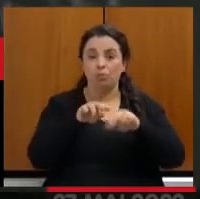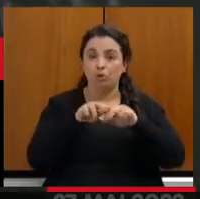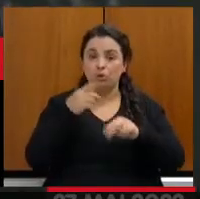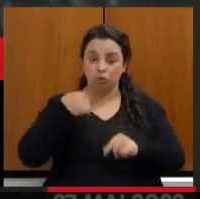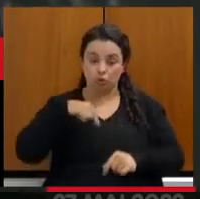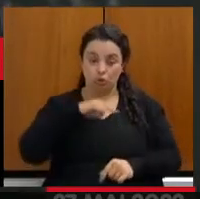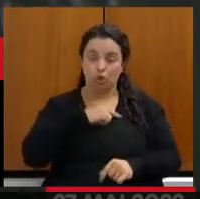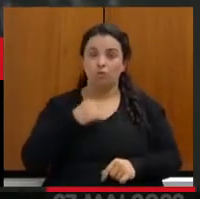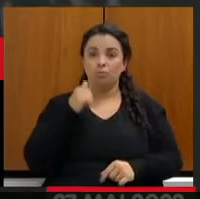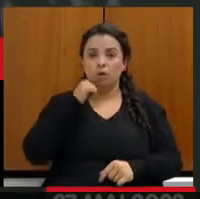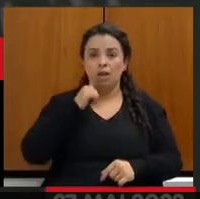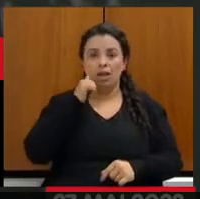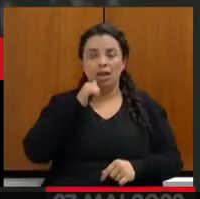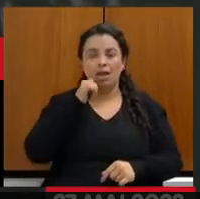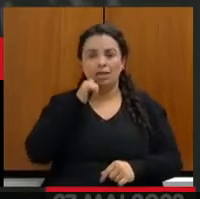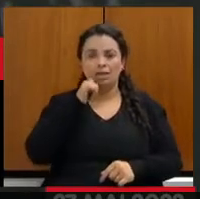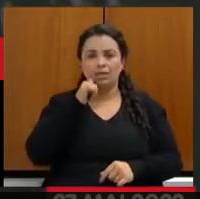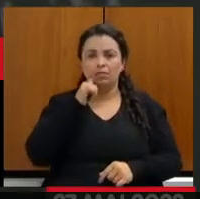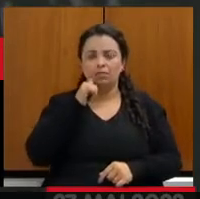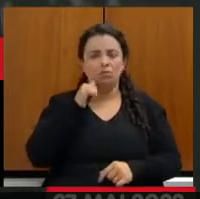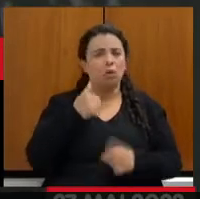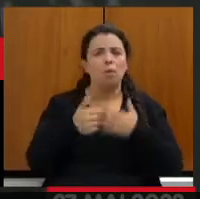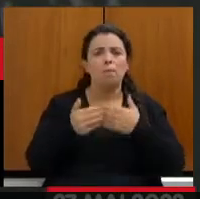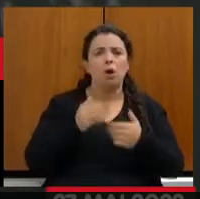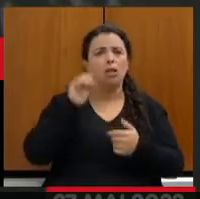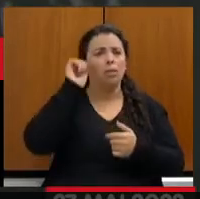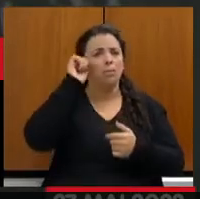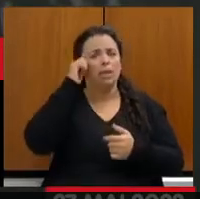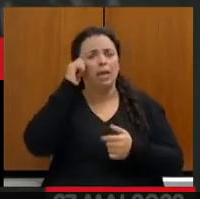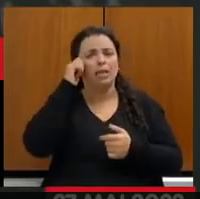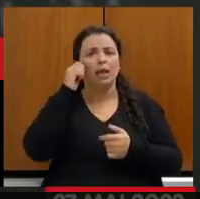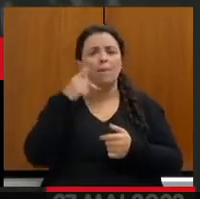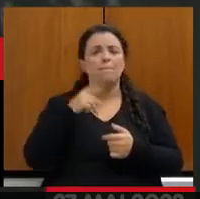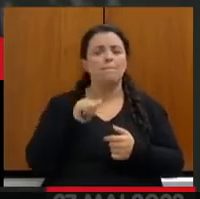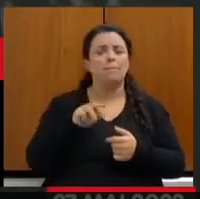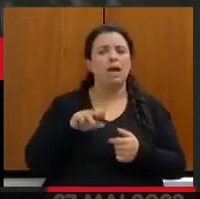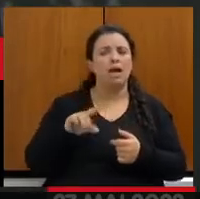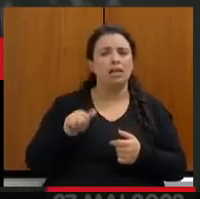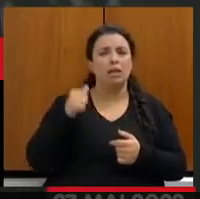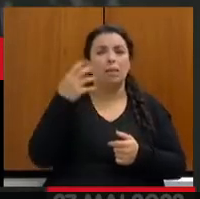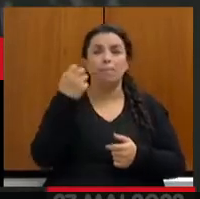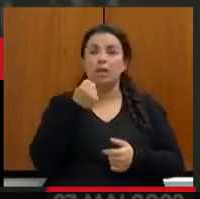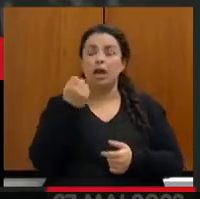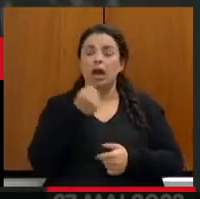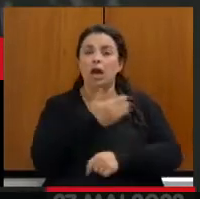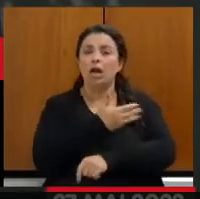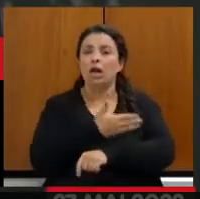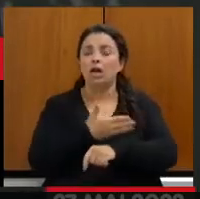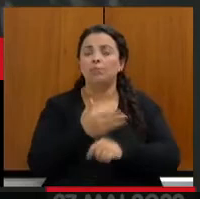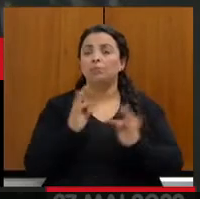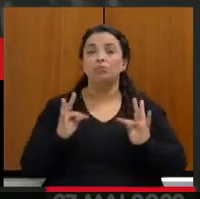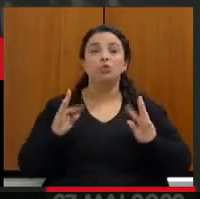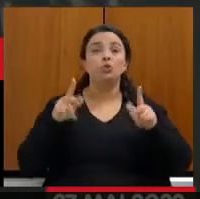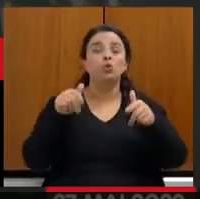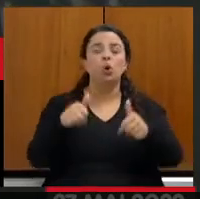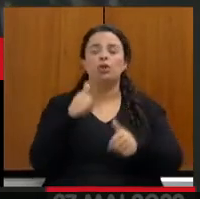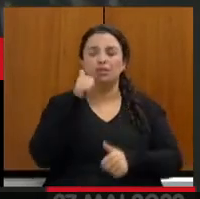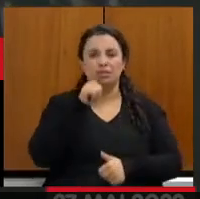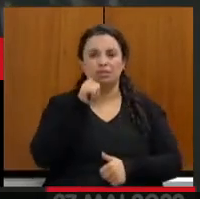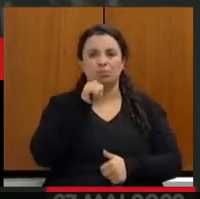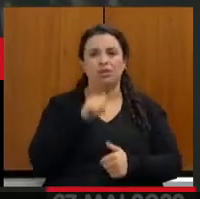Independentes se somos pretas e pardas brancas Nós criamos a todas as mulheres